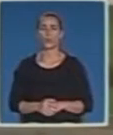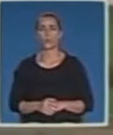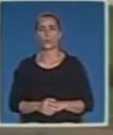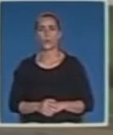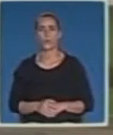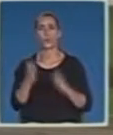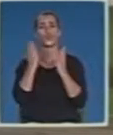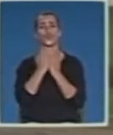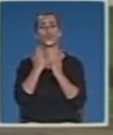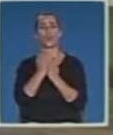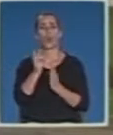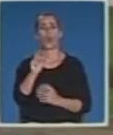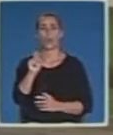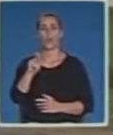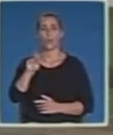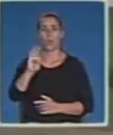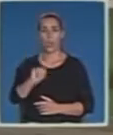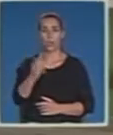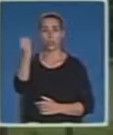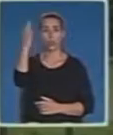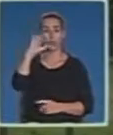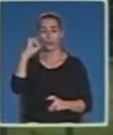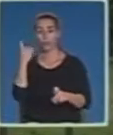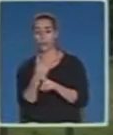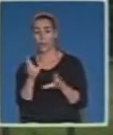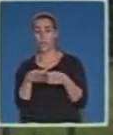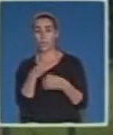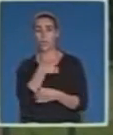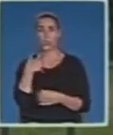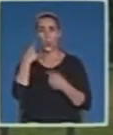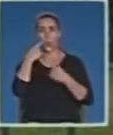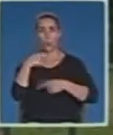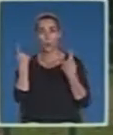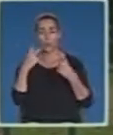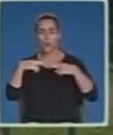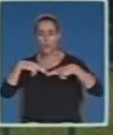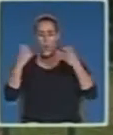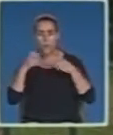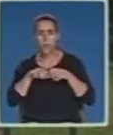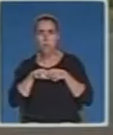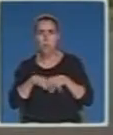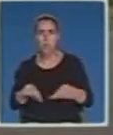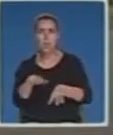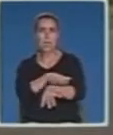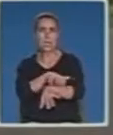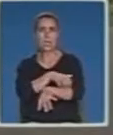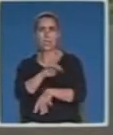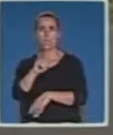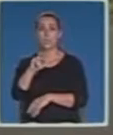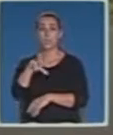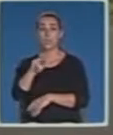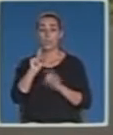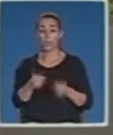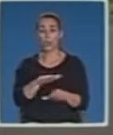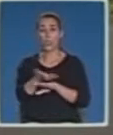A Escola dos Finais da Luz está a ser alvo de uma inspeção por uma equipa de saúde pública desde que foi detectado um surto de sarna que começou na passada